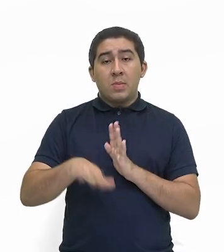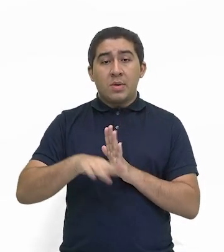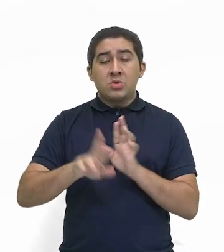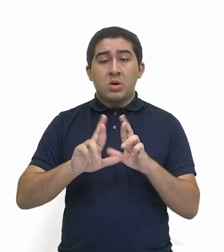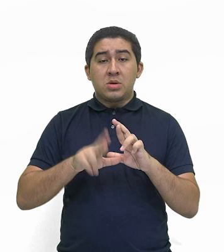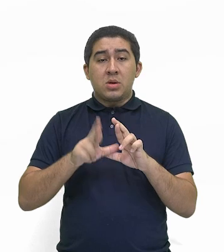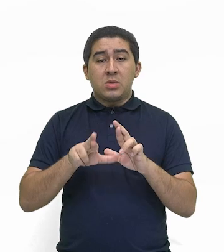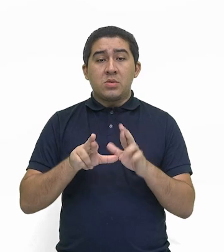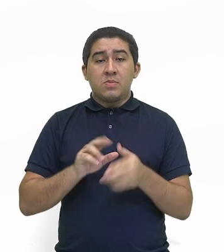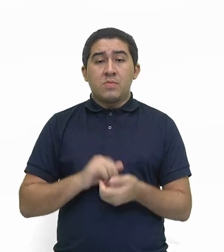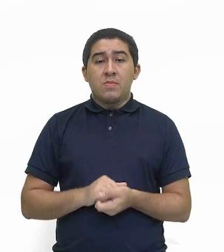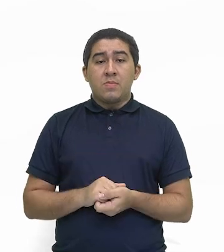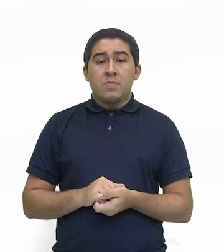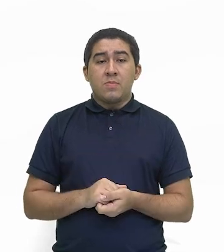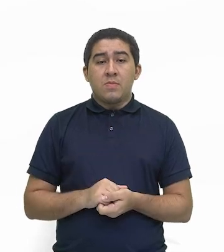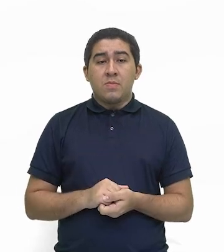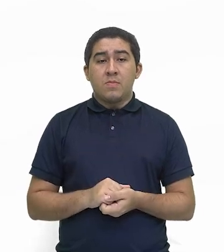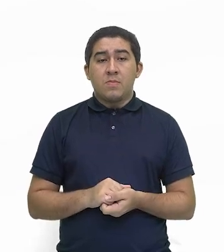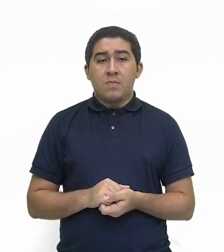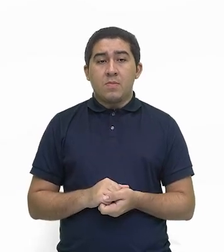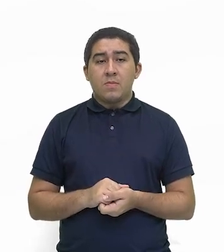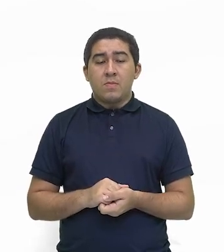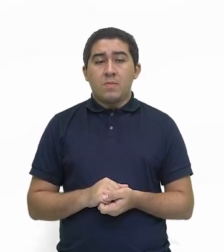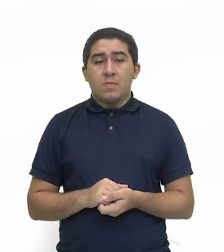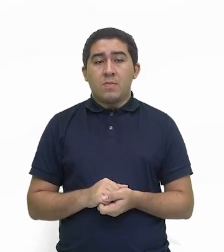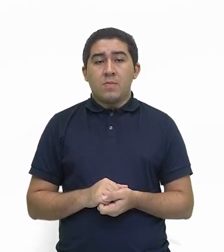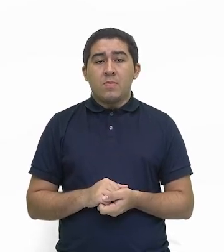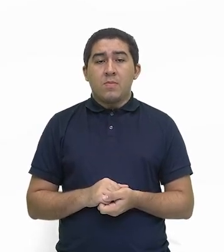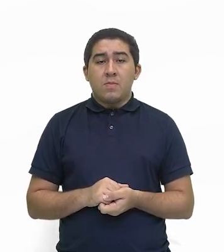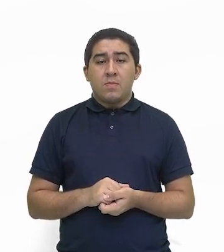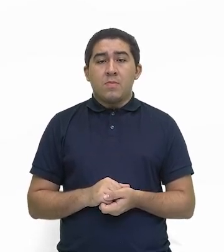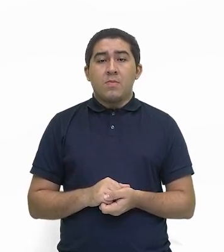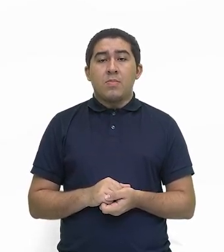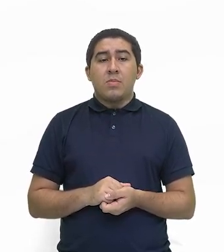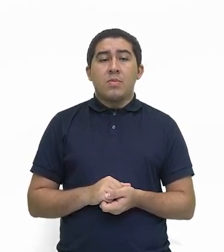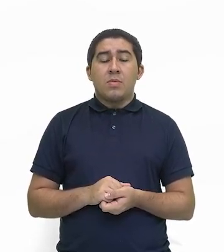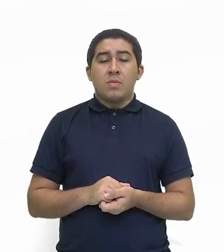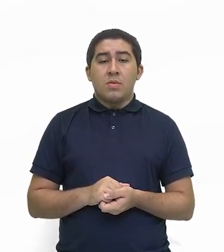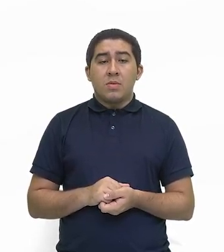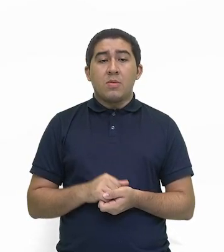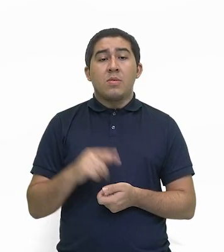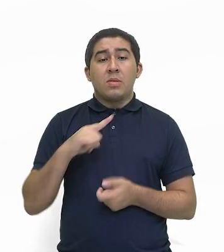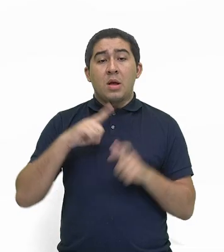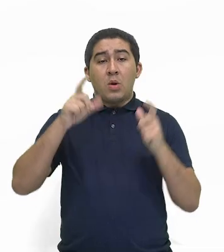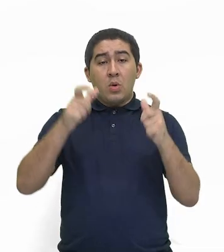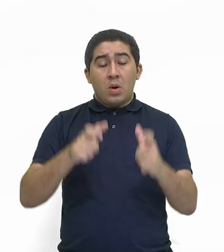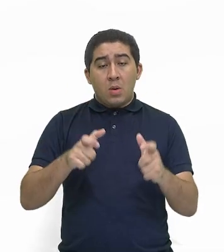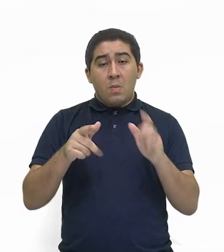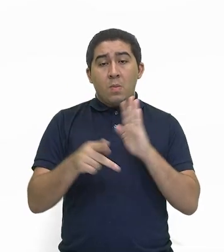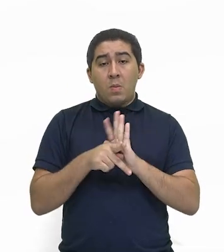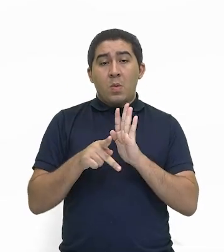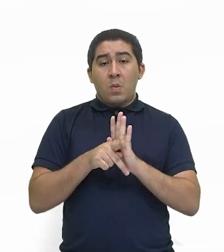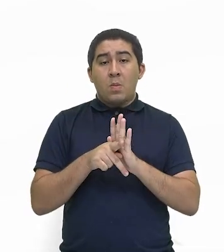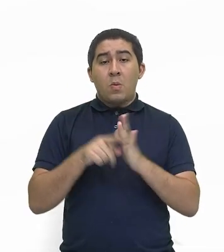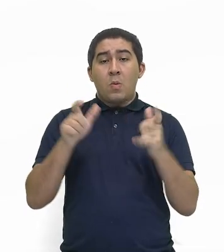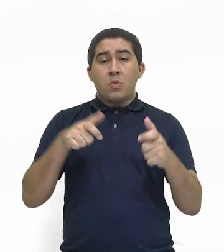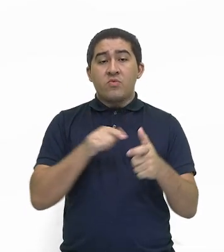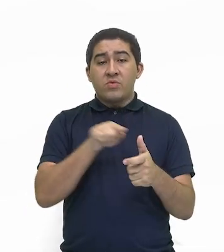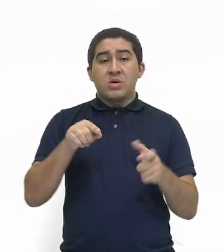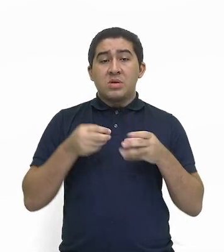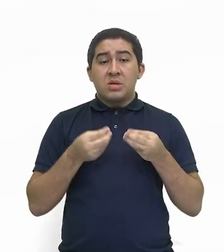reciclagem. Então, esses centros costumam ter locais específicos